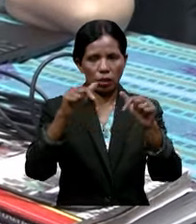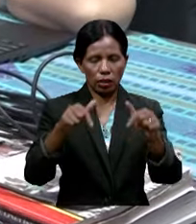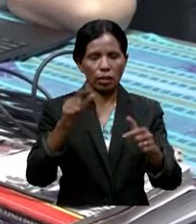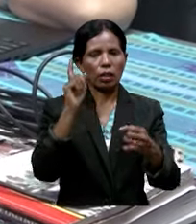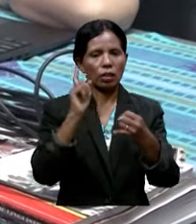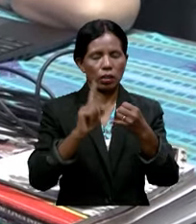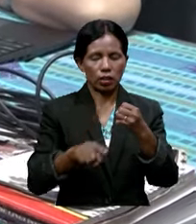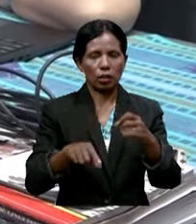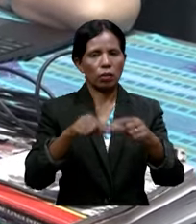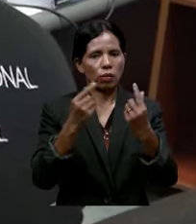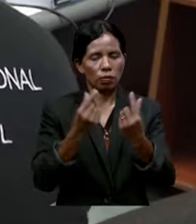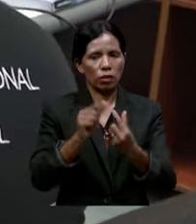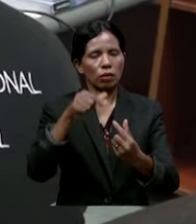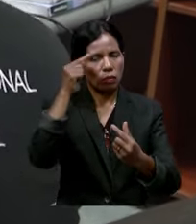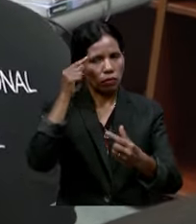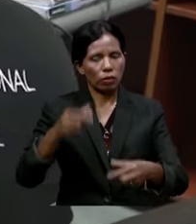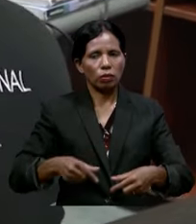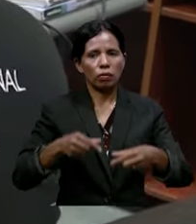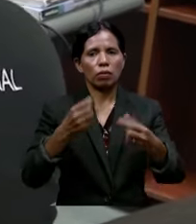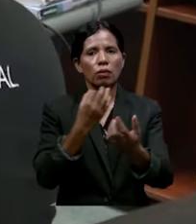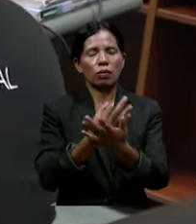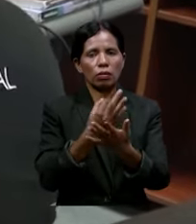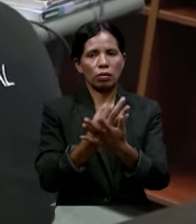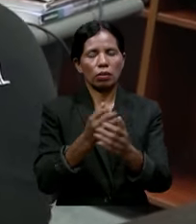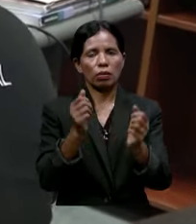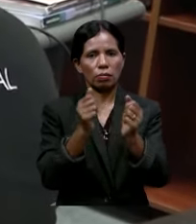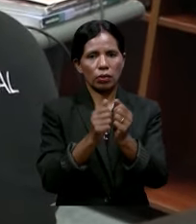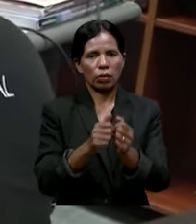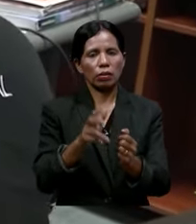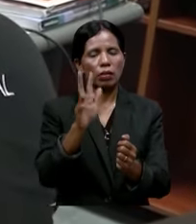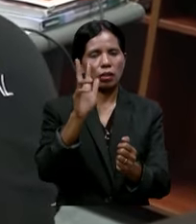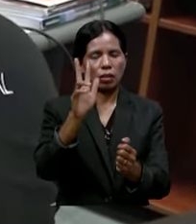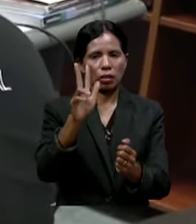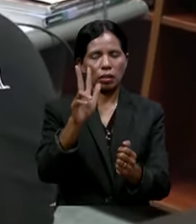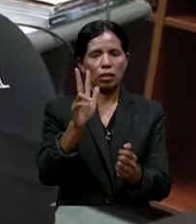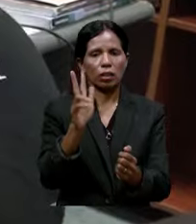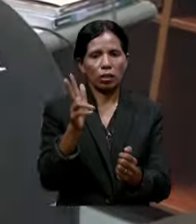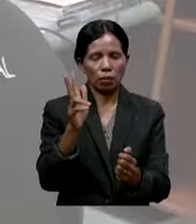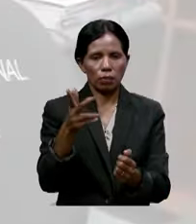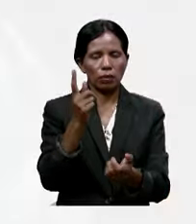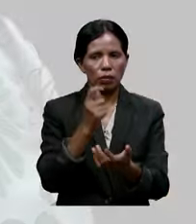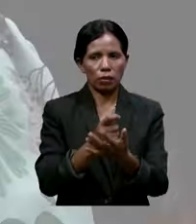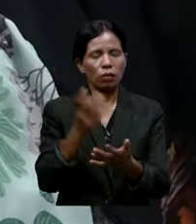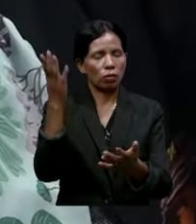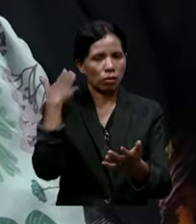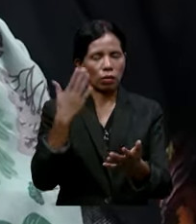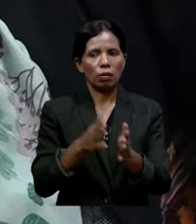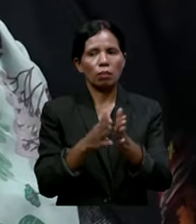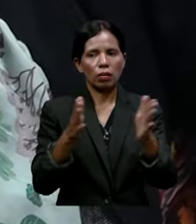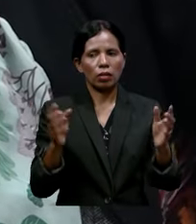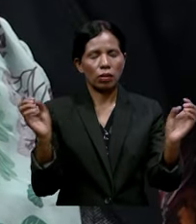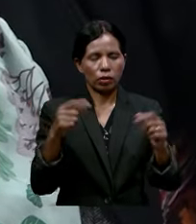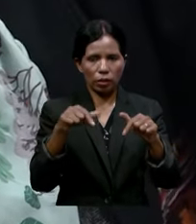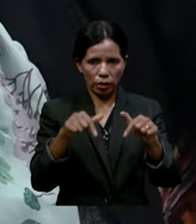mai, pakote ne be governo fo, ho de dólar Rihun Tolu Resin. Antes ne bot, Parece la ozien el